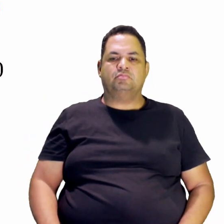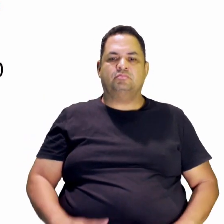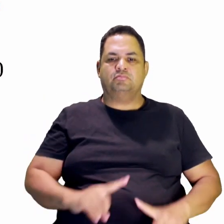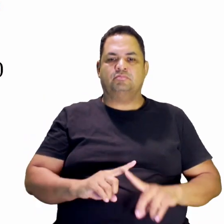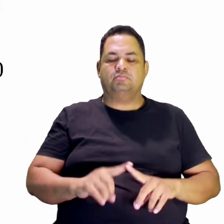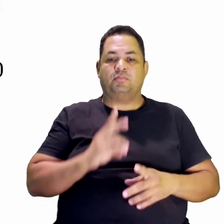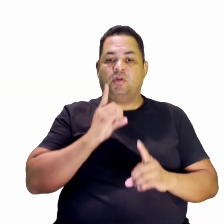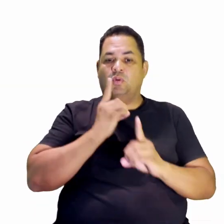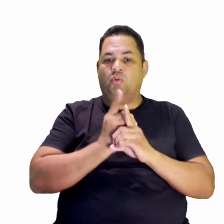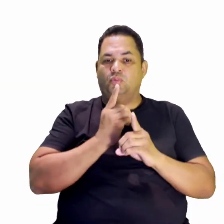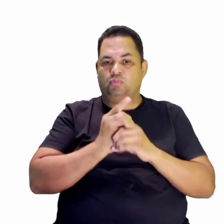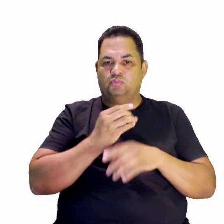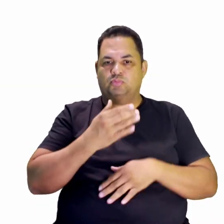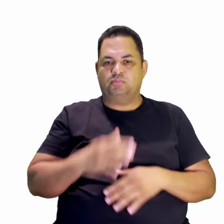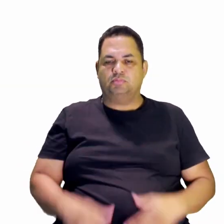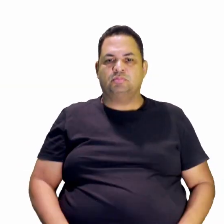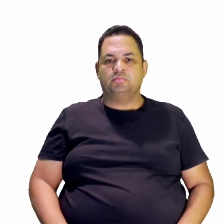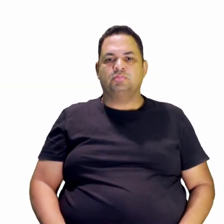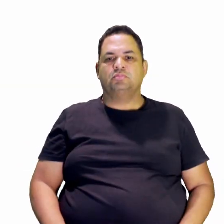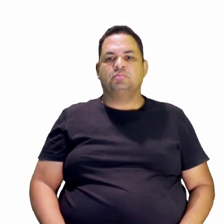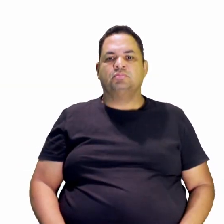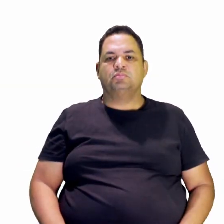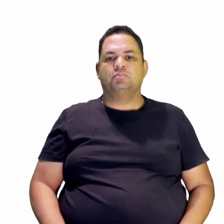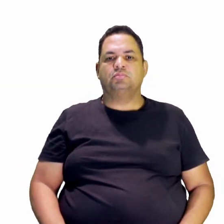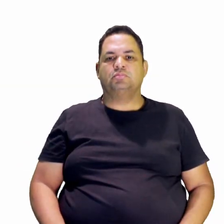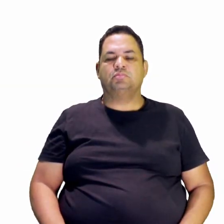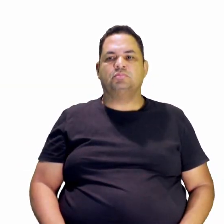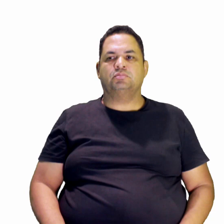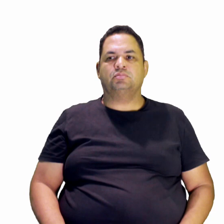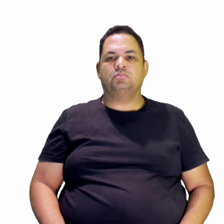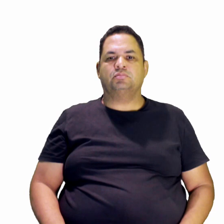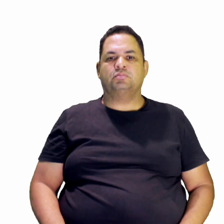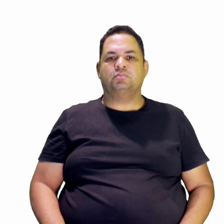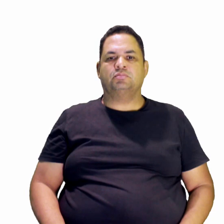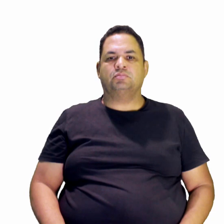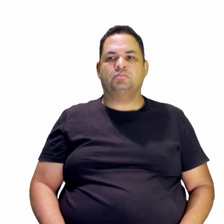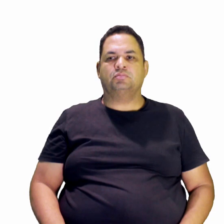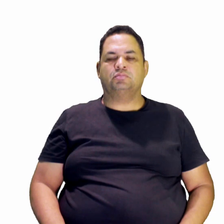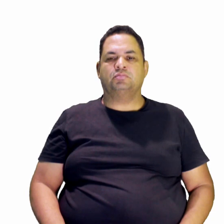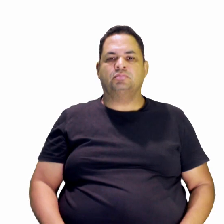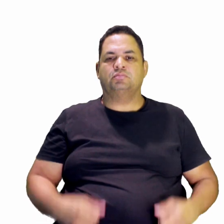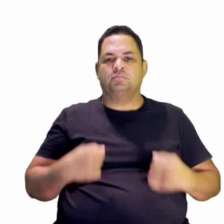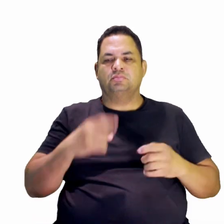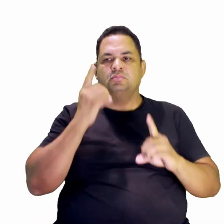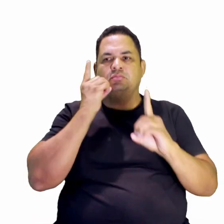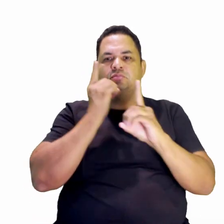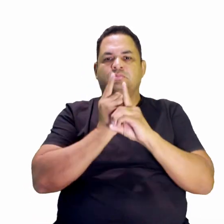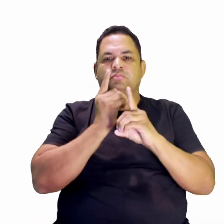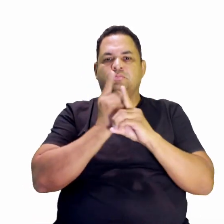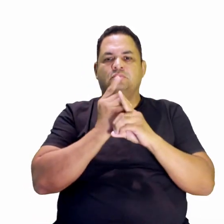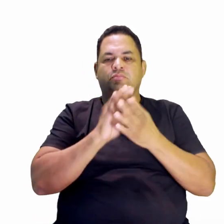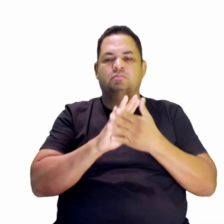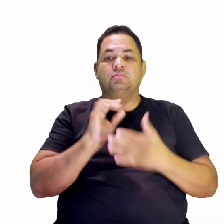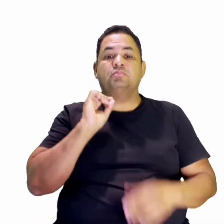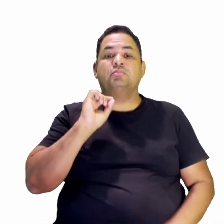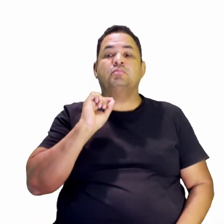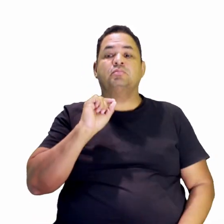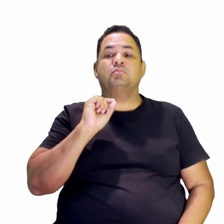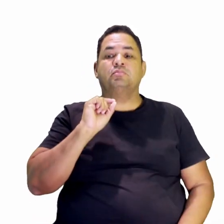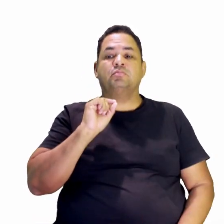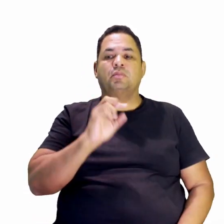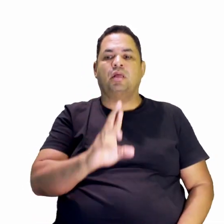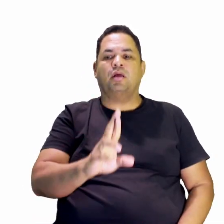achamos duas parciais. Mas aí ficou assim agora, né? Preciso encontrar quem?